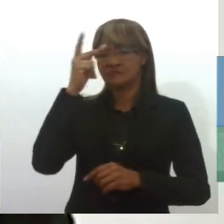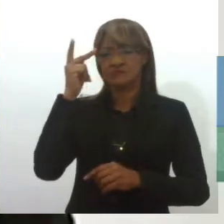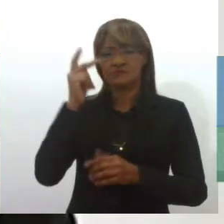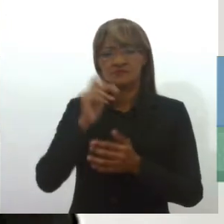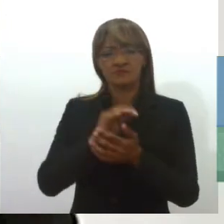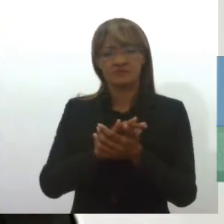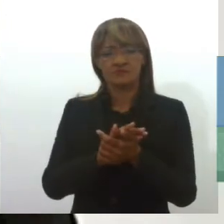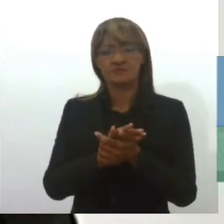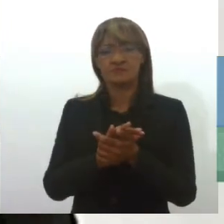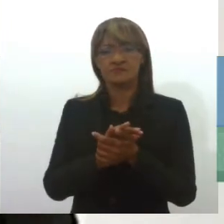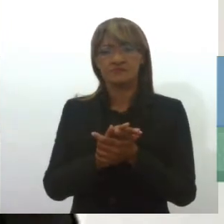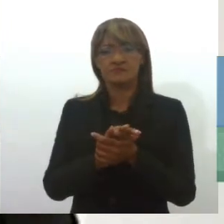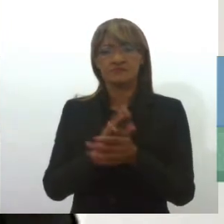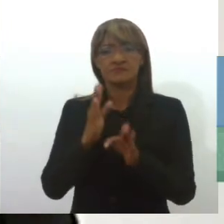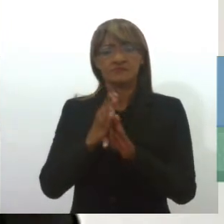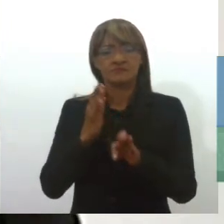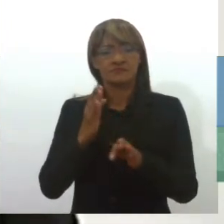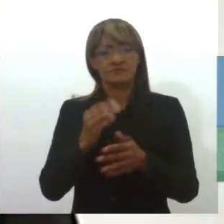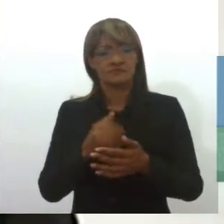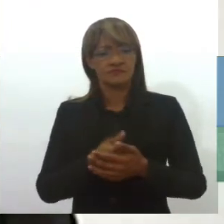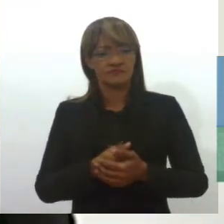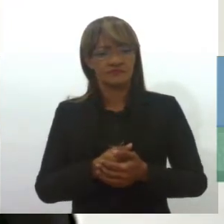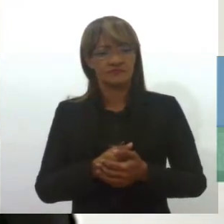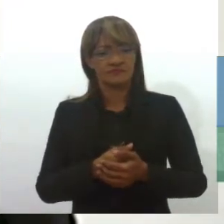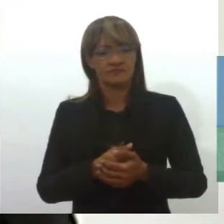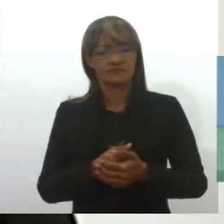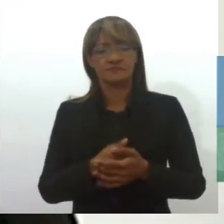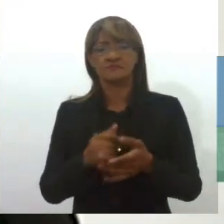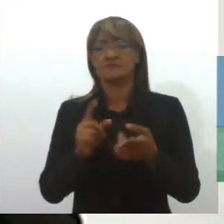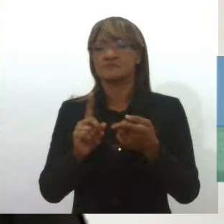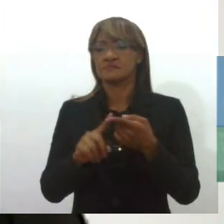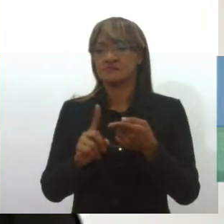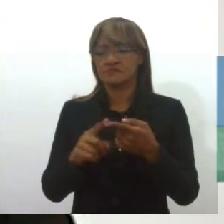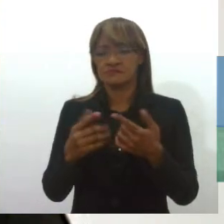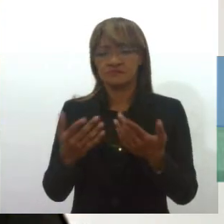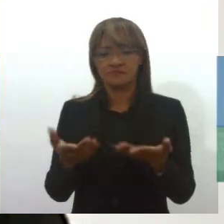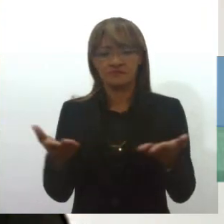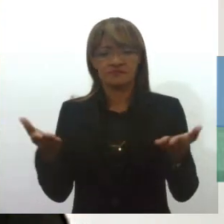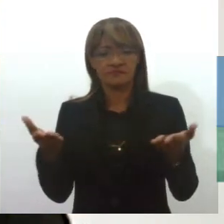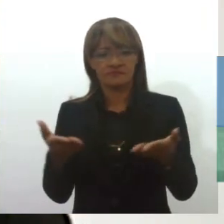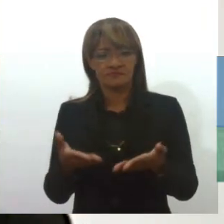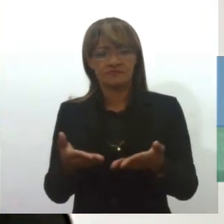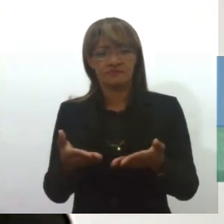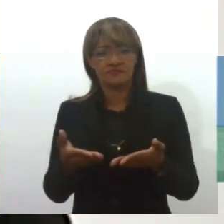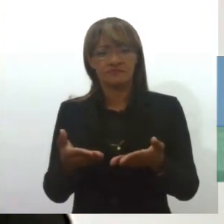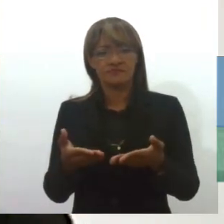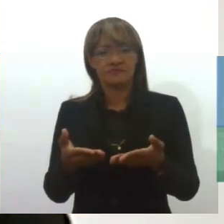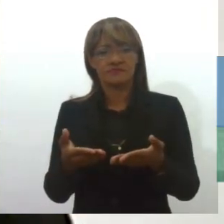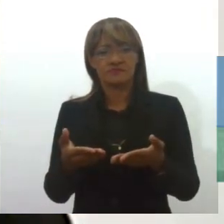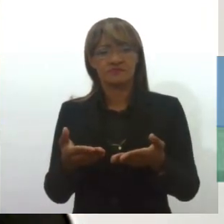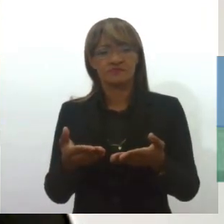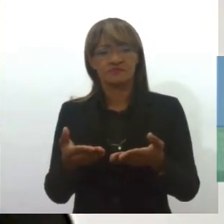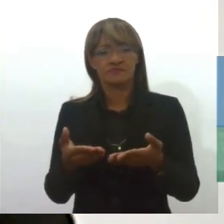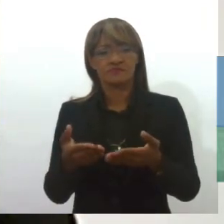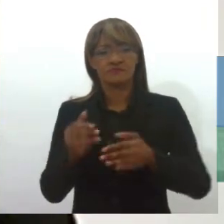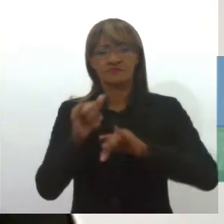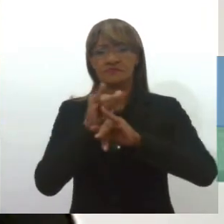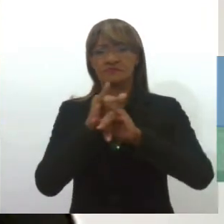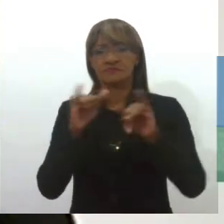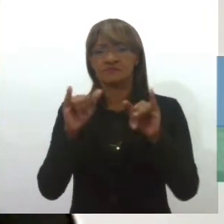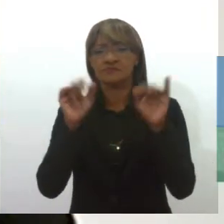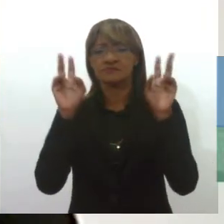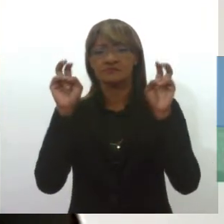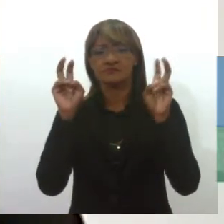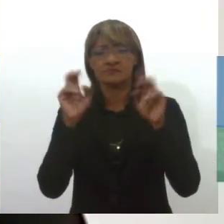esses fatos. Mas, por outro lado, para a pessoa passar a relatar e trazer a importância que o tema requer,